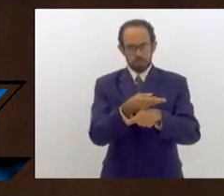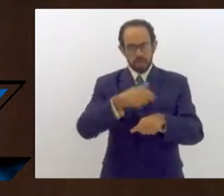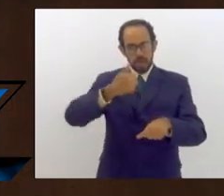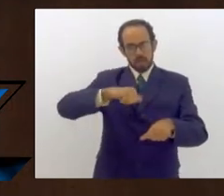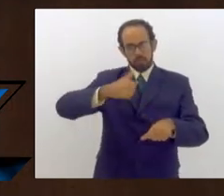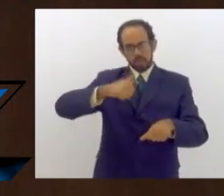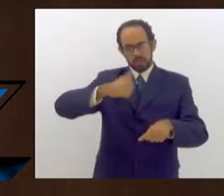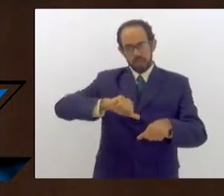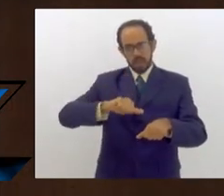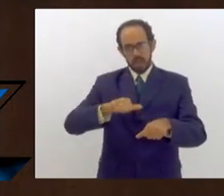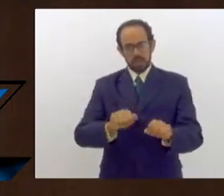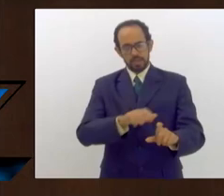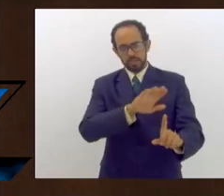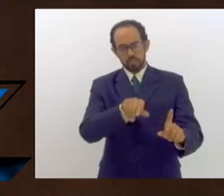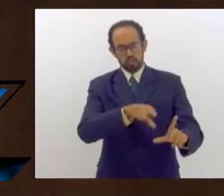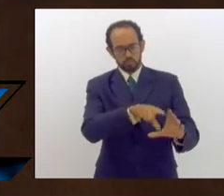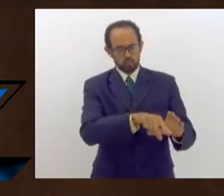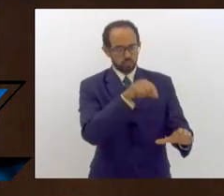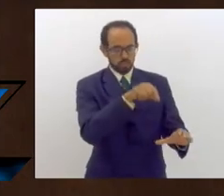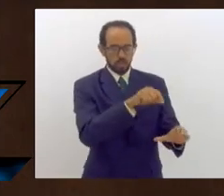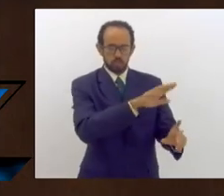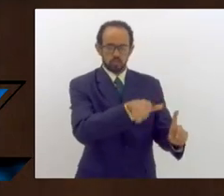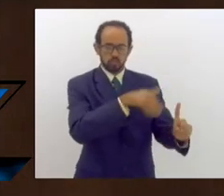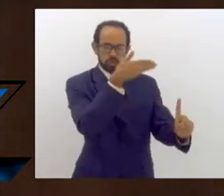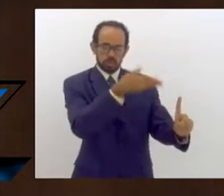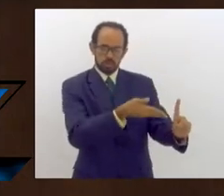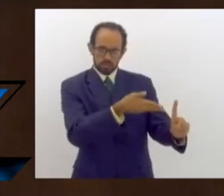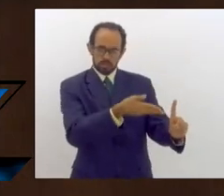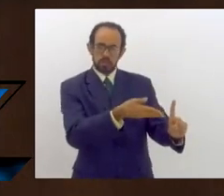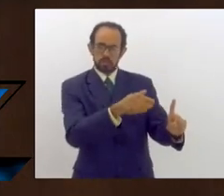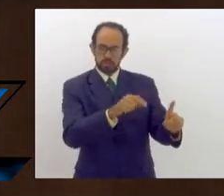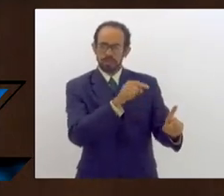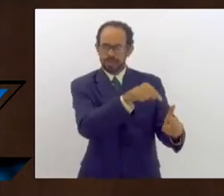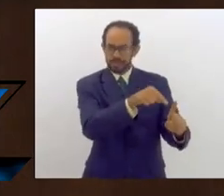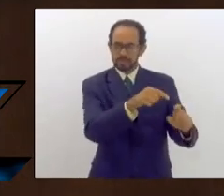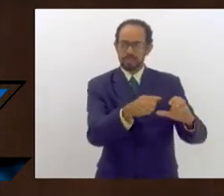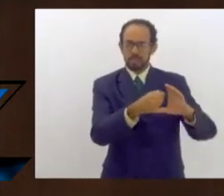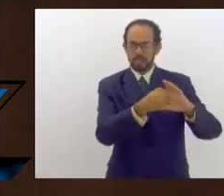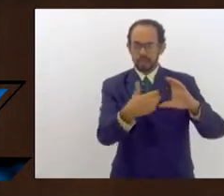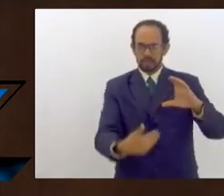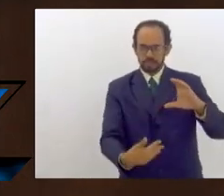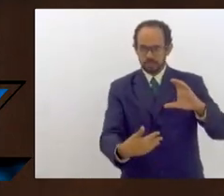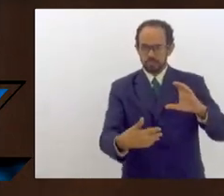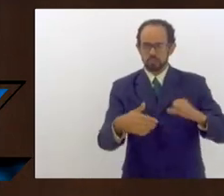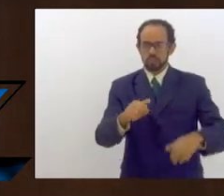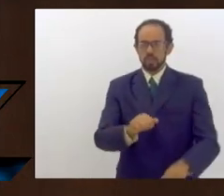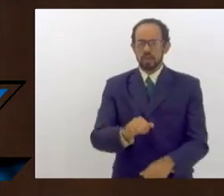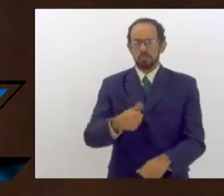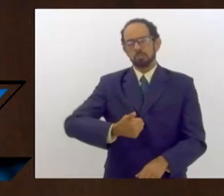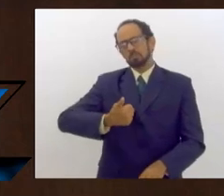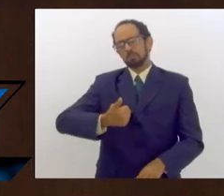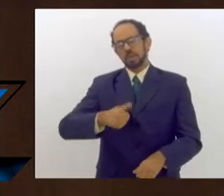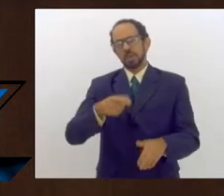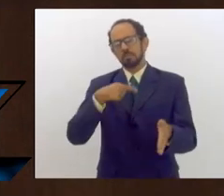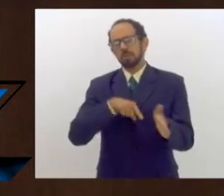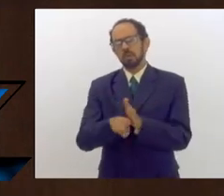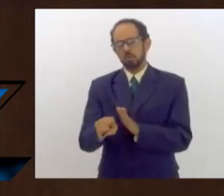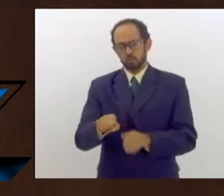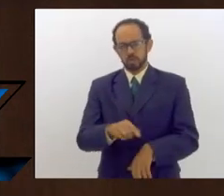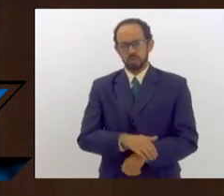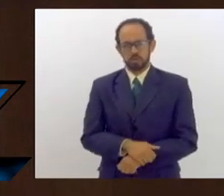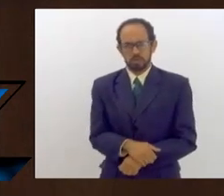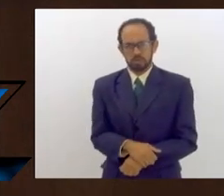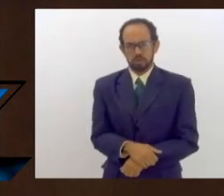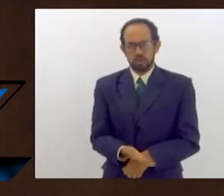indicações e definir os homenageados nas respectivas categorias a primeira pergunta que eu faço é a seguinte